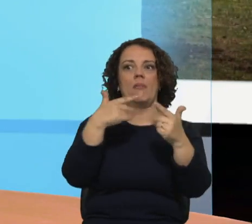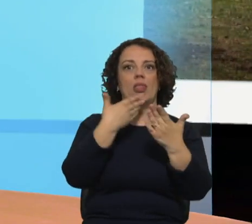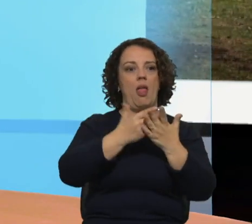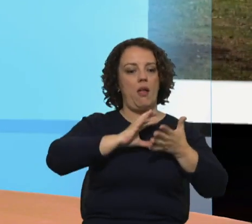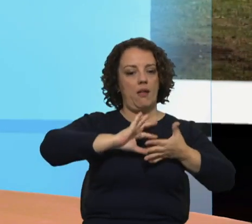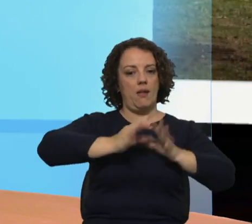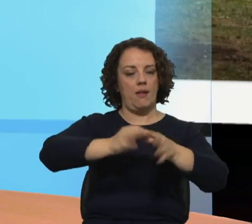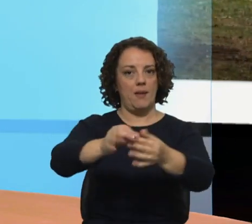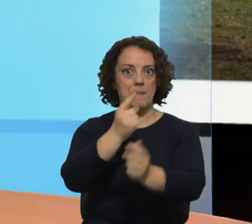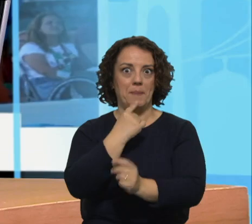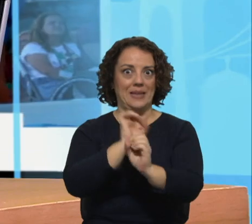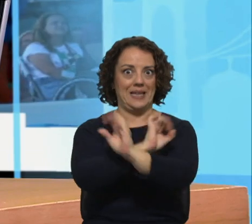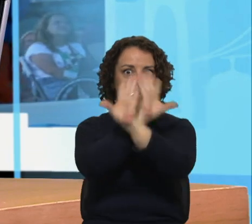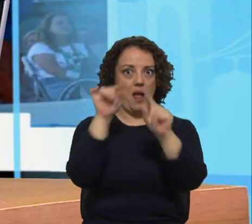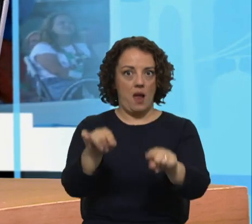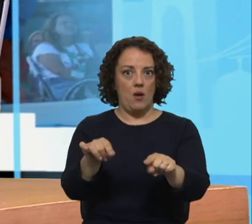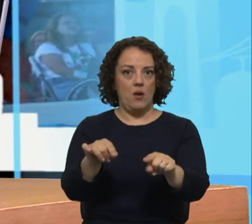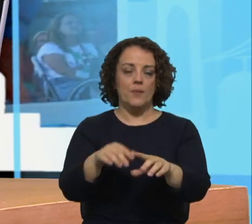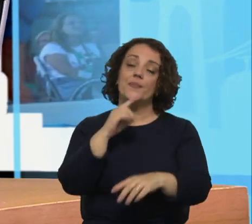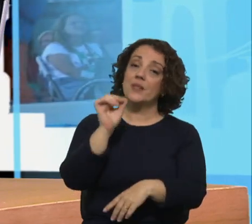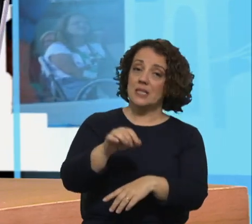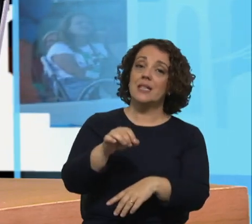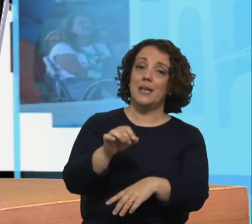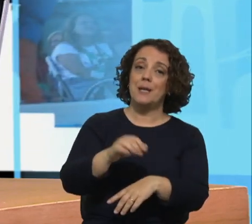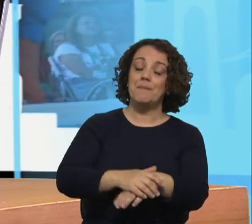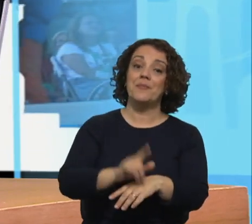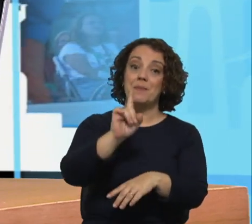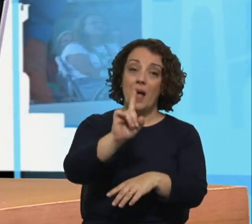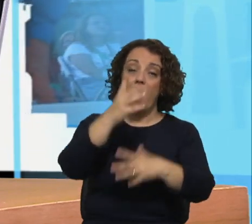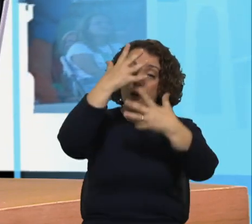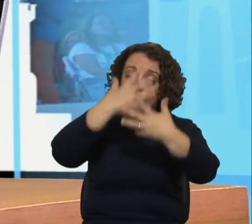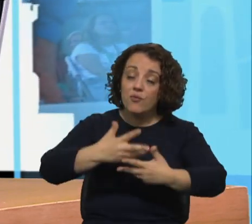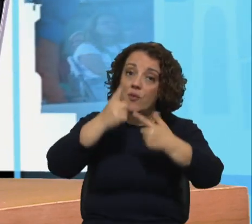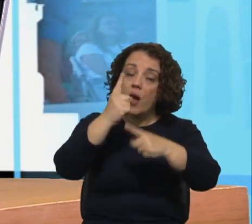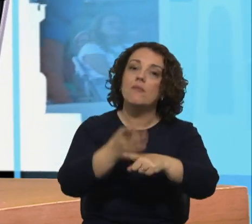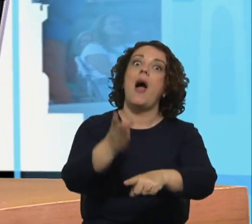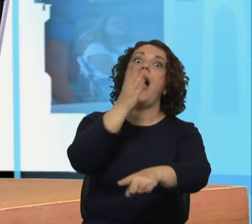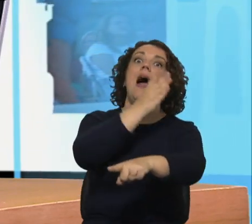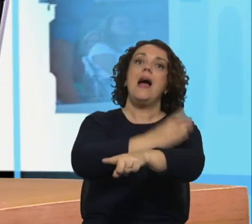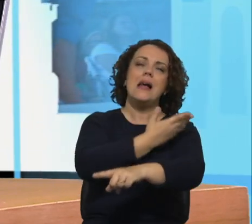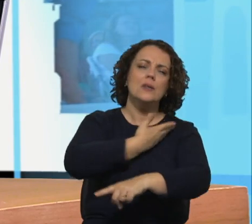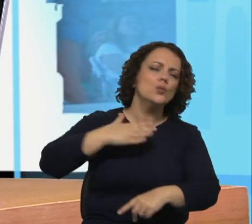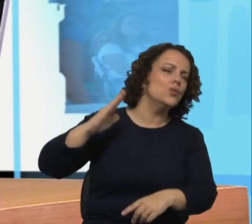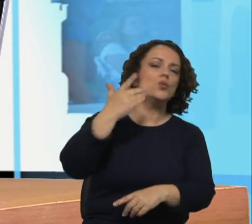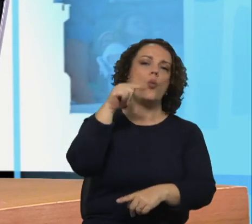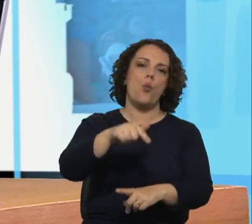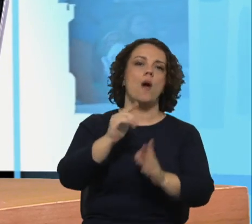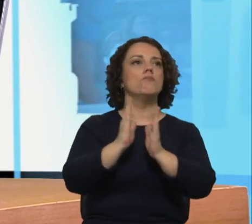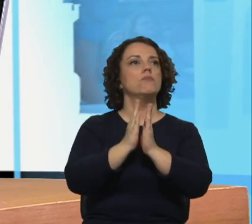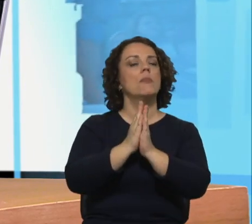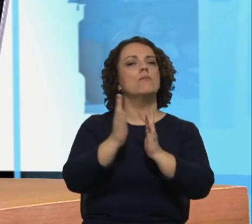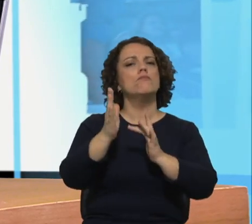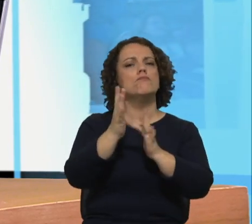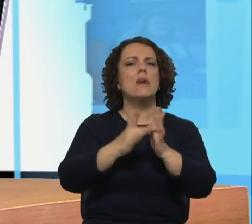acontecimentos? Sim. Mais antiga que a Vigília, só mesmo a celebração do domingo, não é? Porque é a primeira celebração cristã.